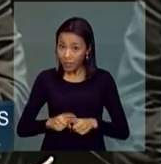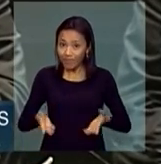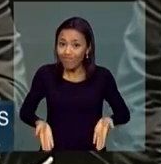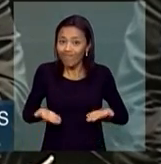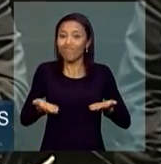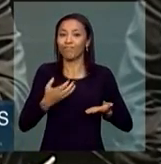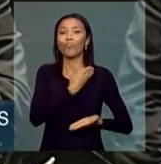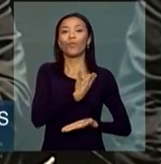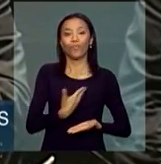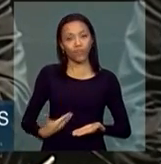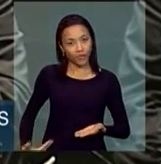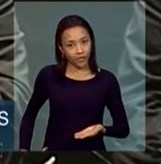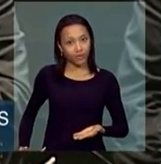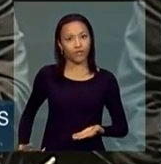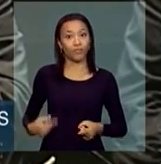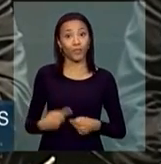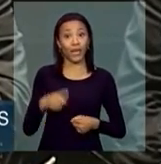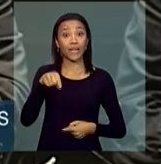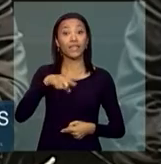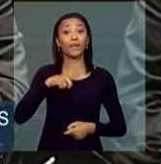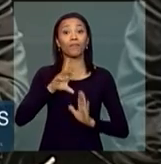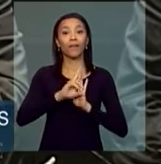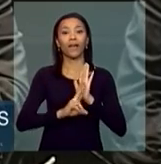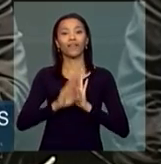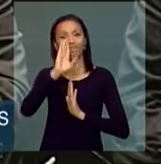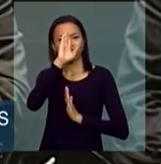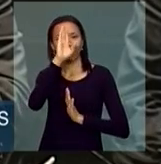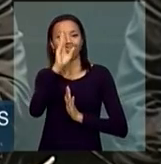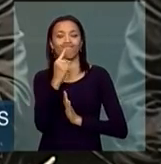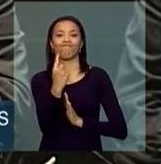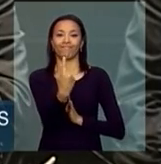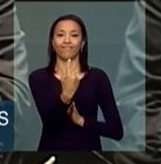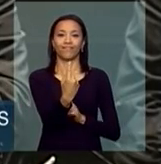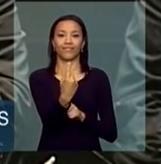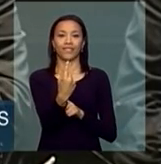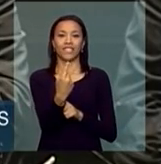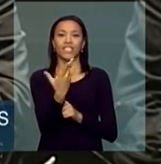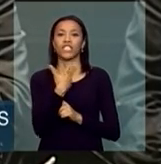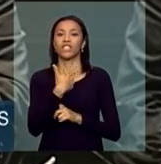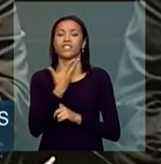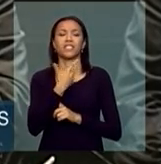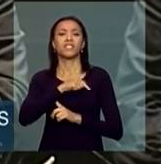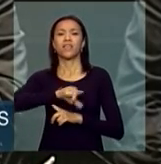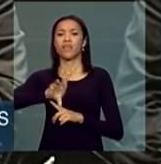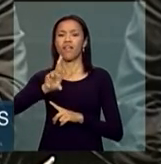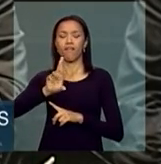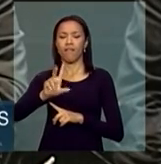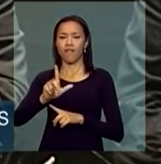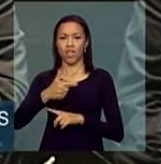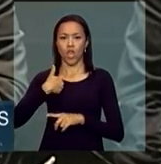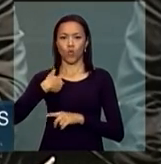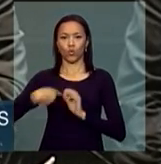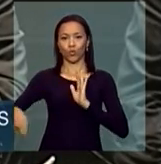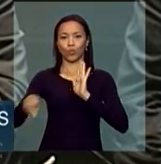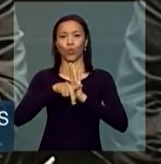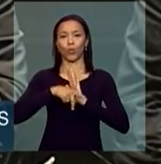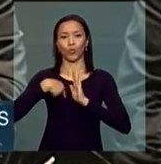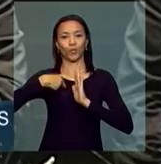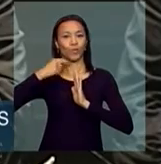aqui tem uma premissa. Ninguém se autodenomina dono de uma